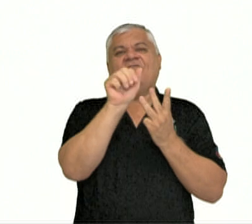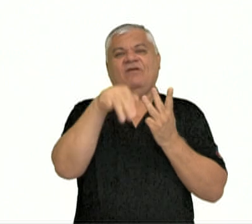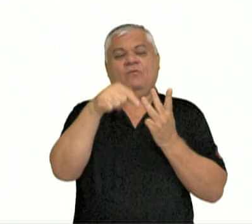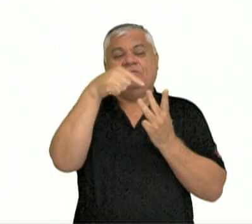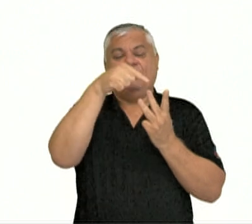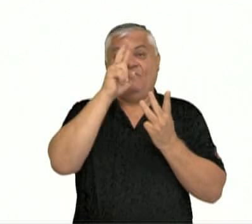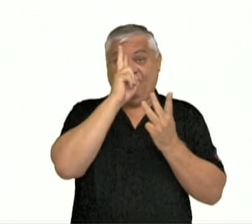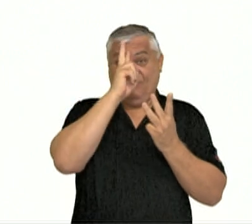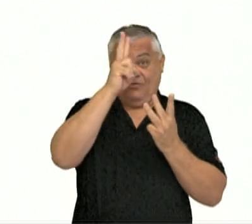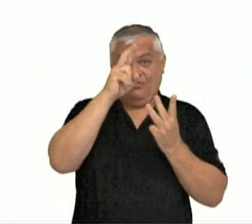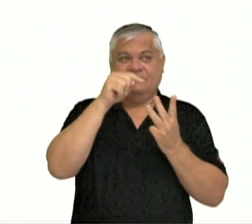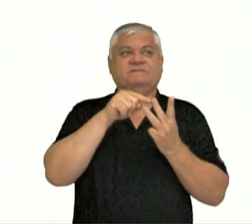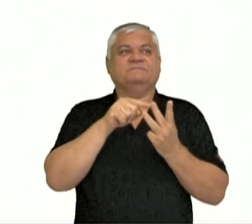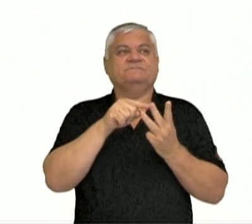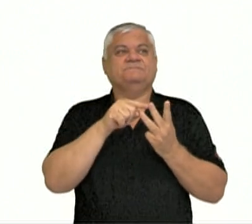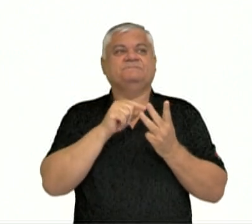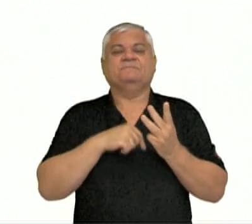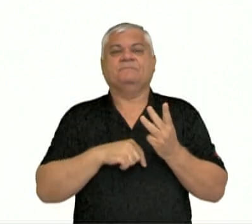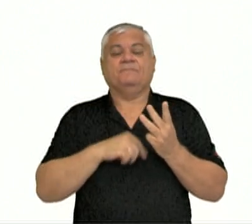nesta palavra.